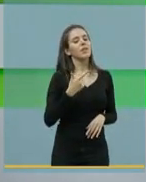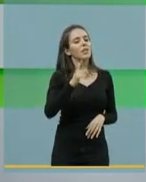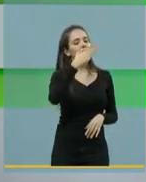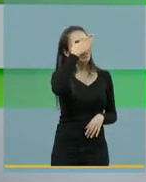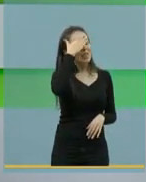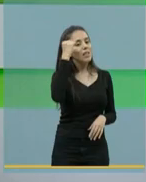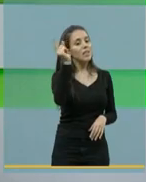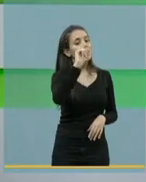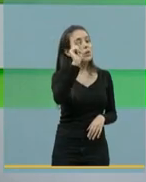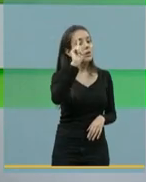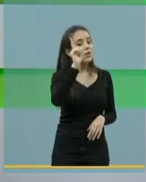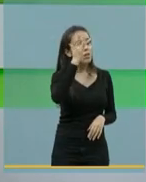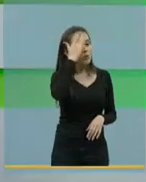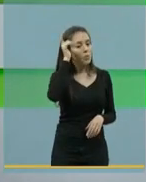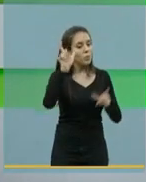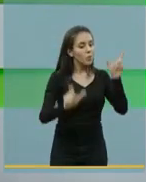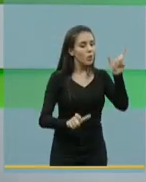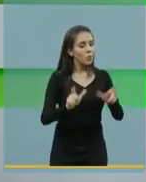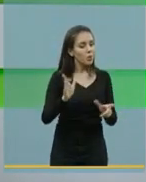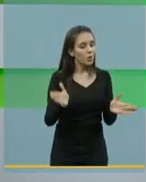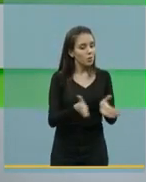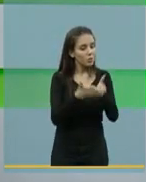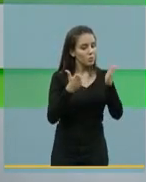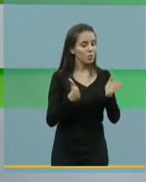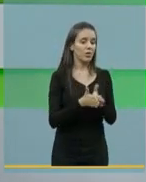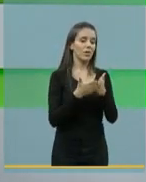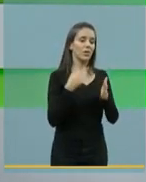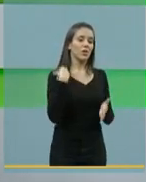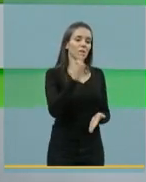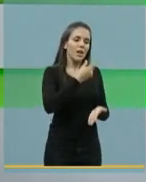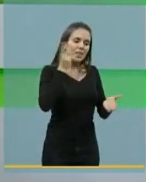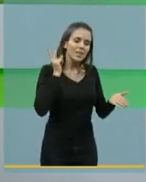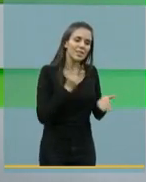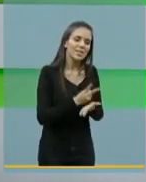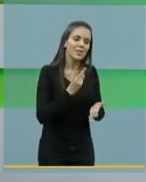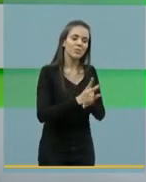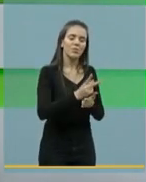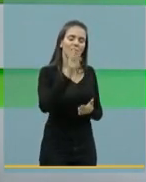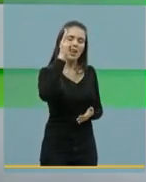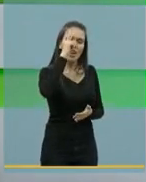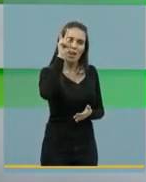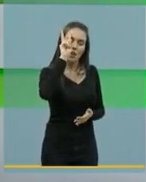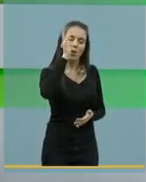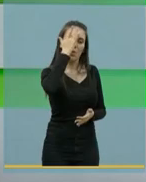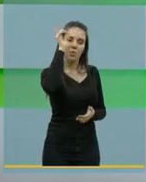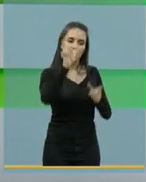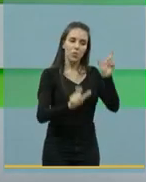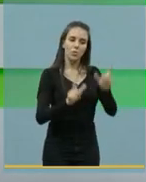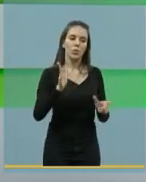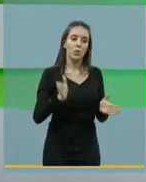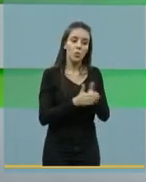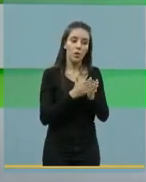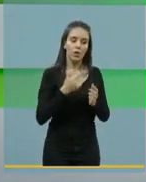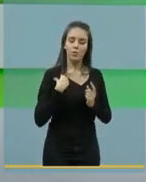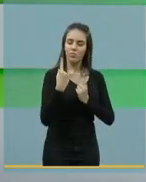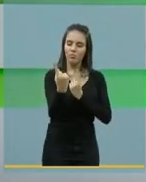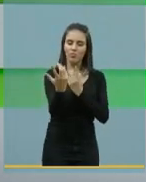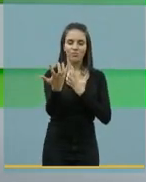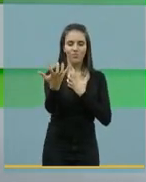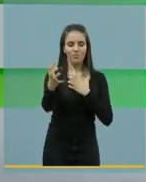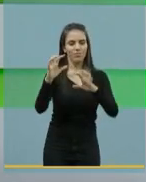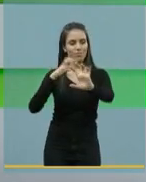esqueçam dos pobres nós vamos sempre em mente nos colocar no lugar do outro